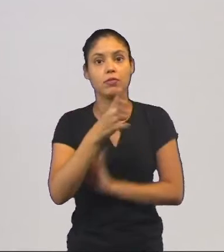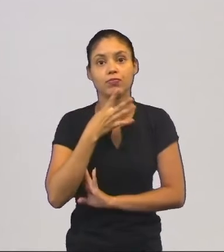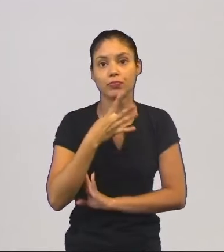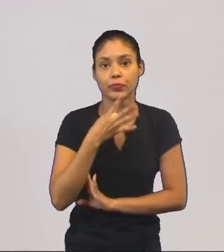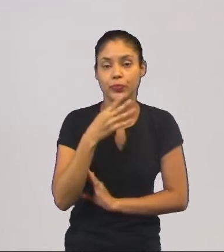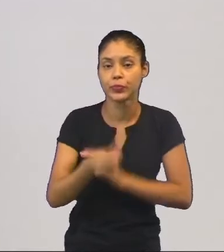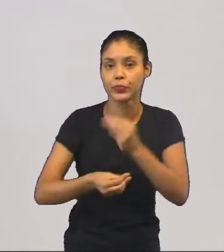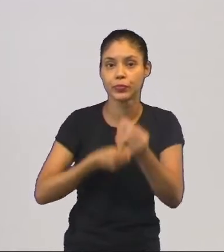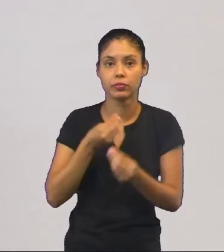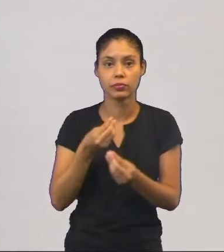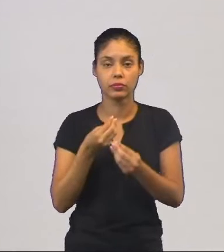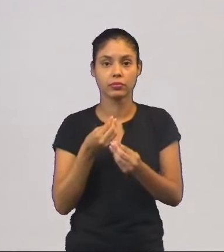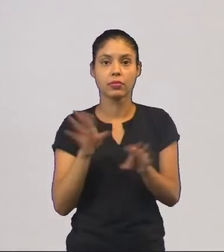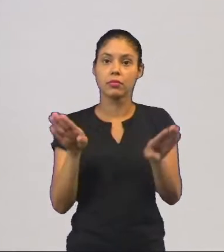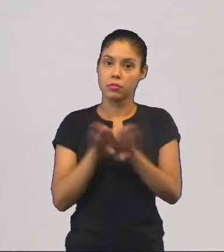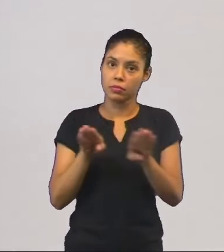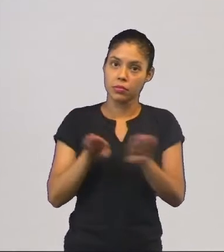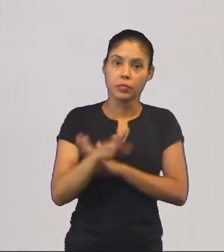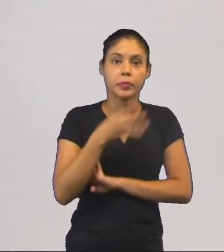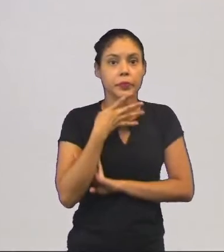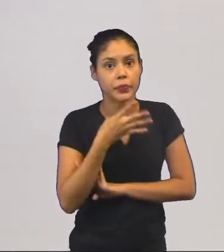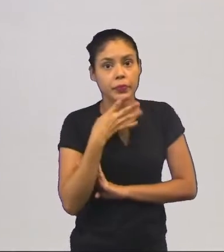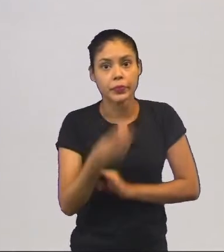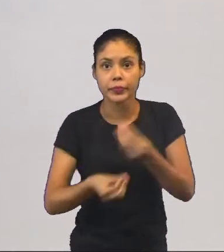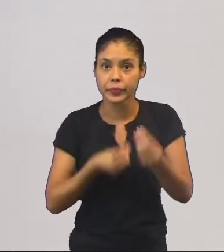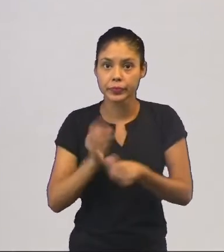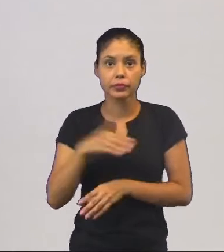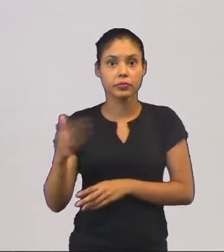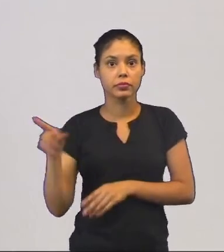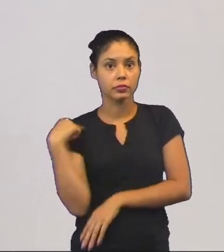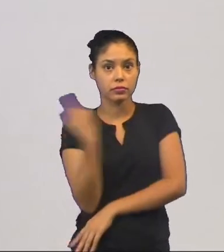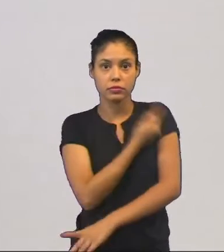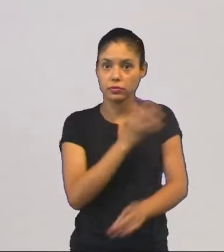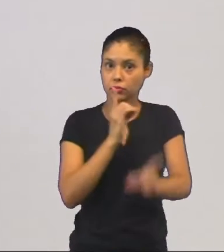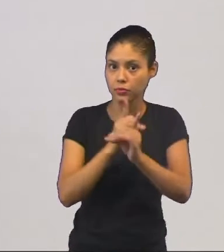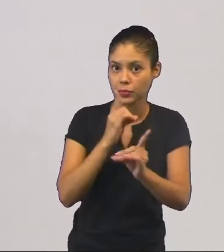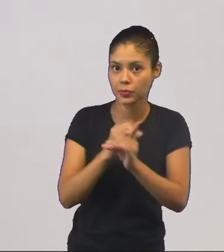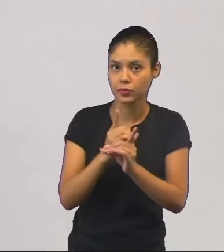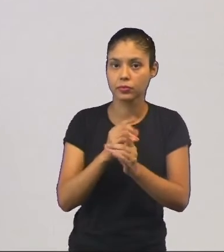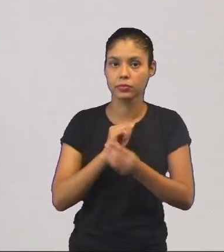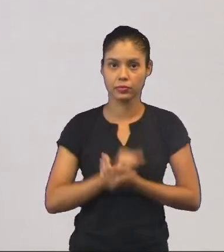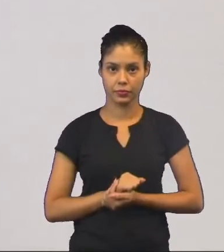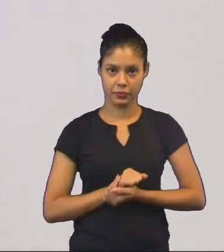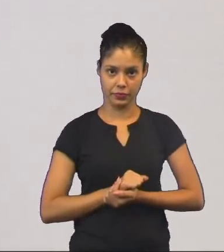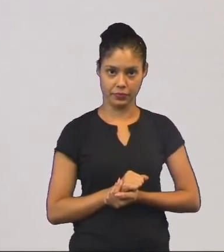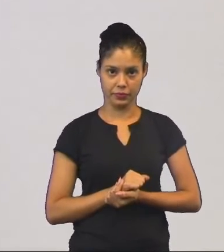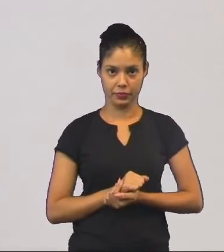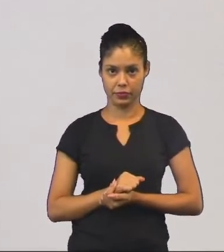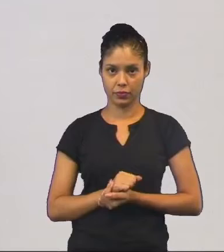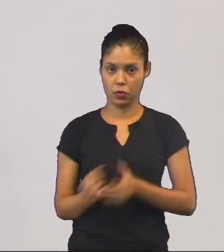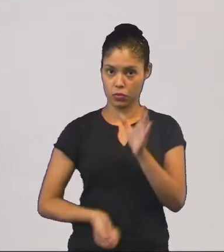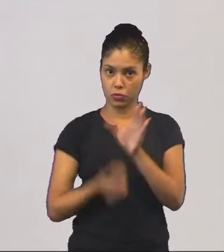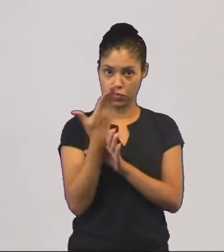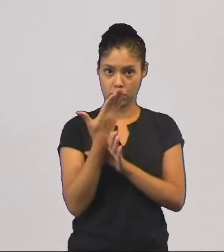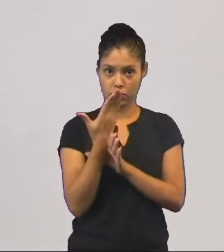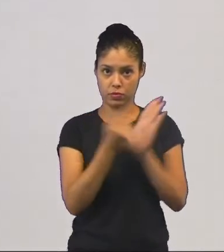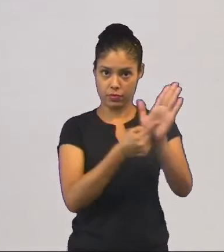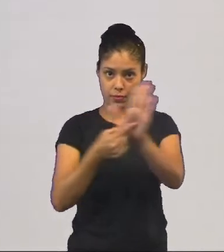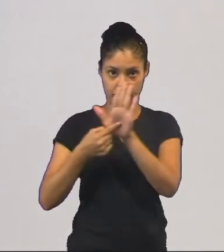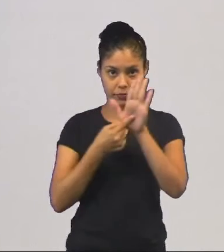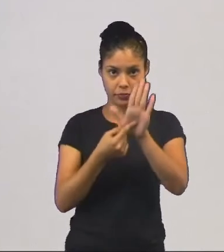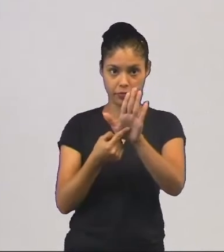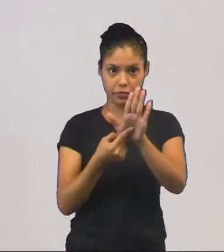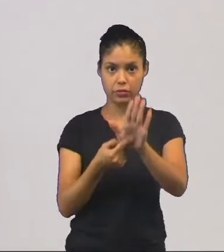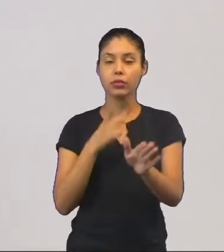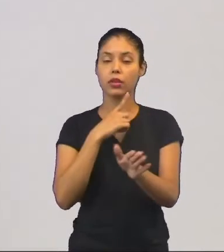reconhecida, digamos assim, aliás, ela também é reconhecida quando nós identificamos a existência de representantes